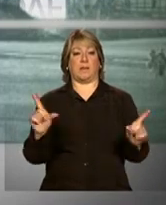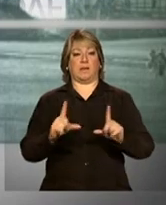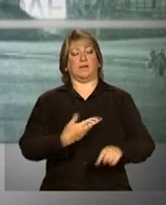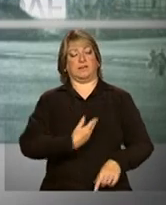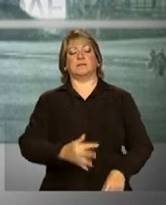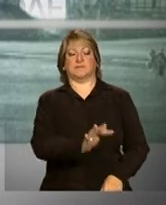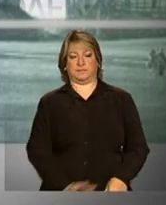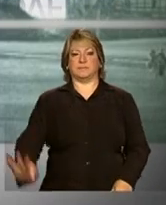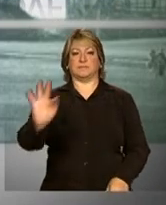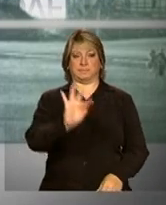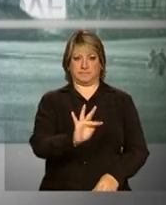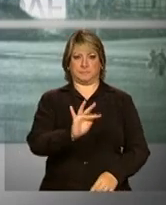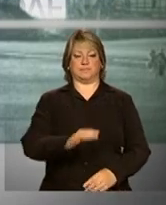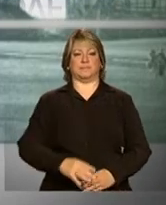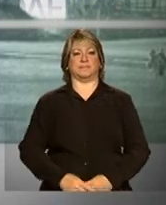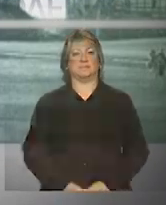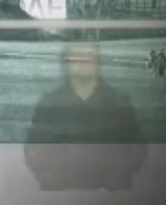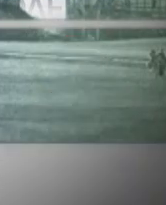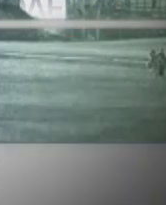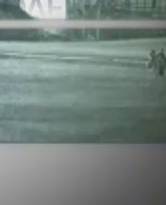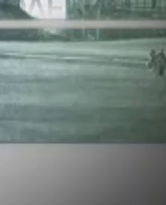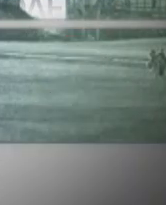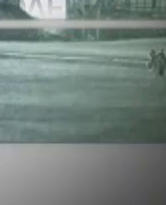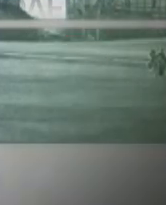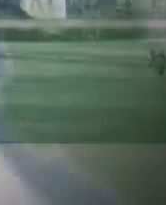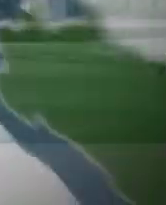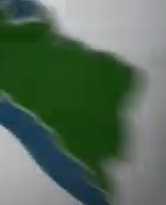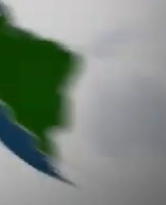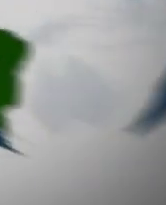gente na NBR a TV do Governo